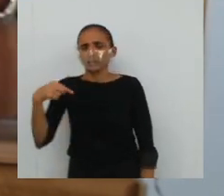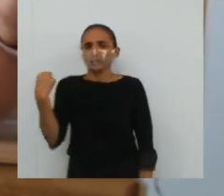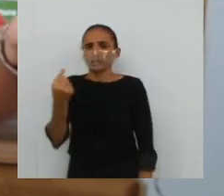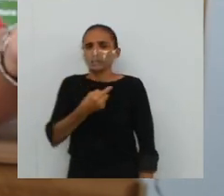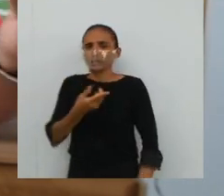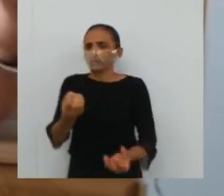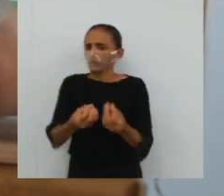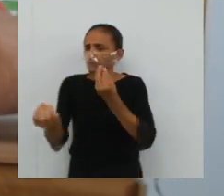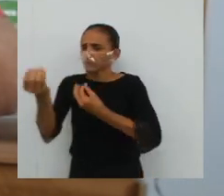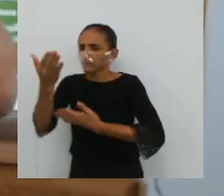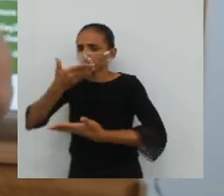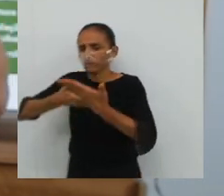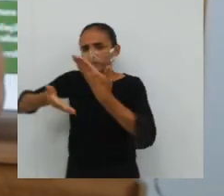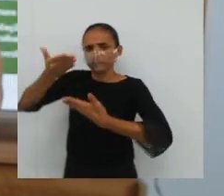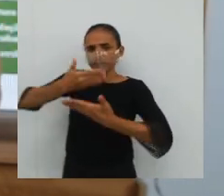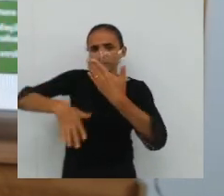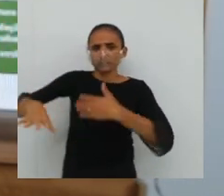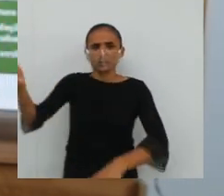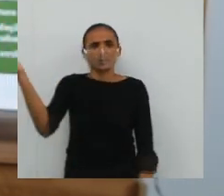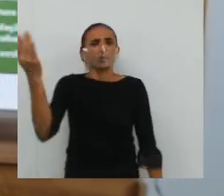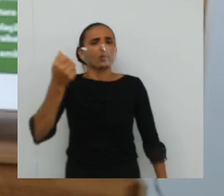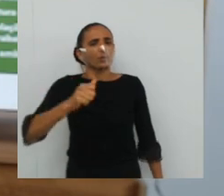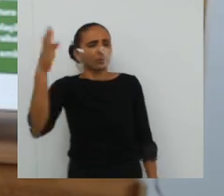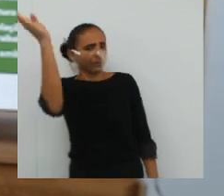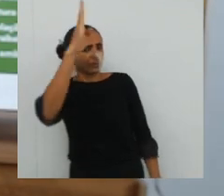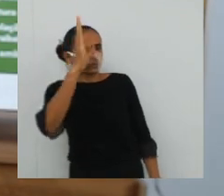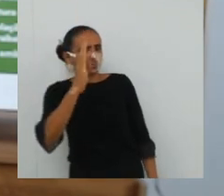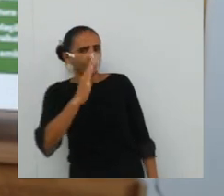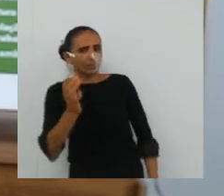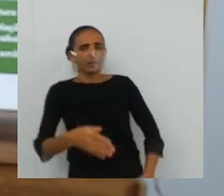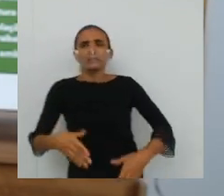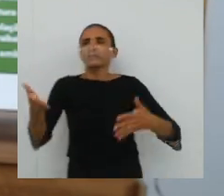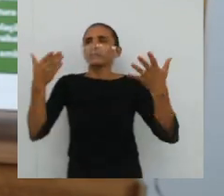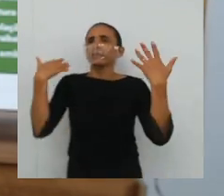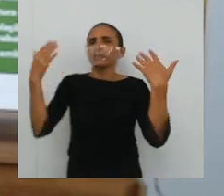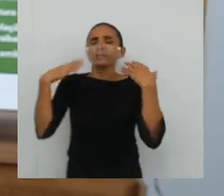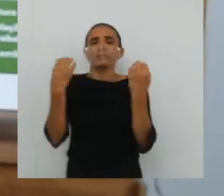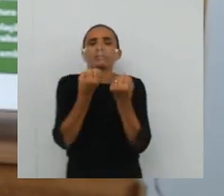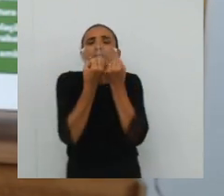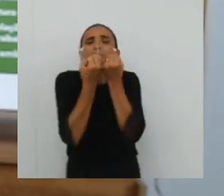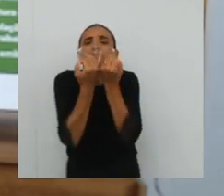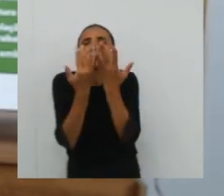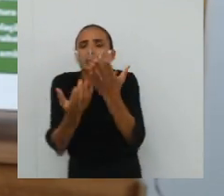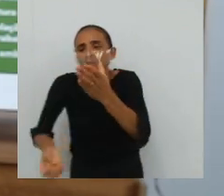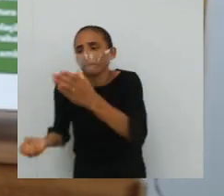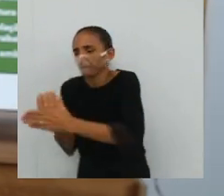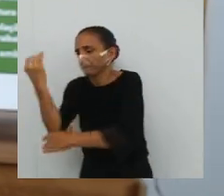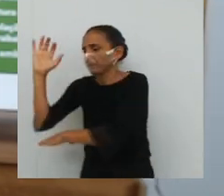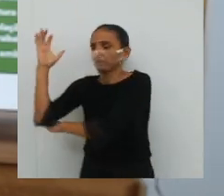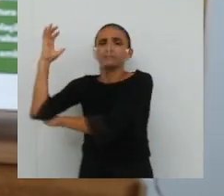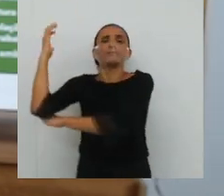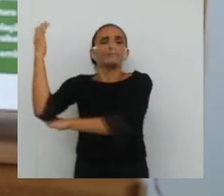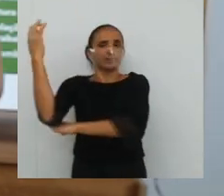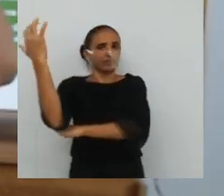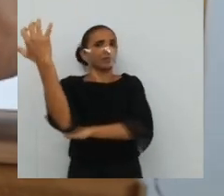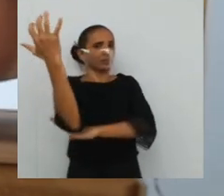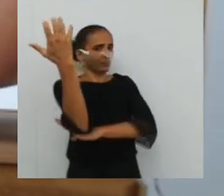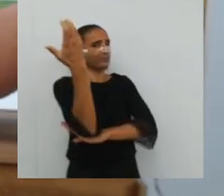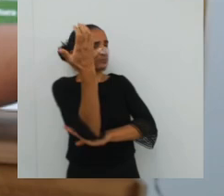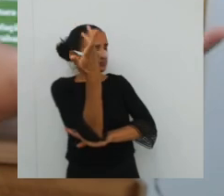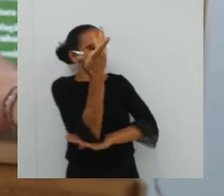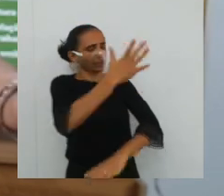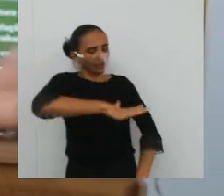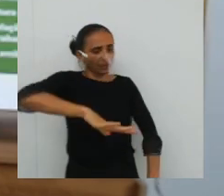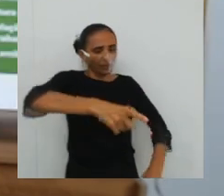os trópicos, uma região equatorial, onde o clima favorece a produção agrícola e o nosso território